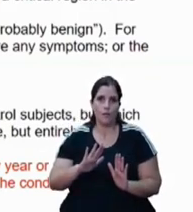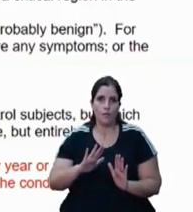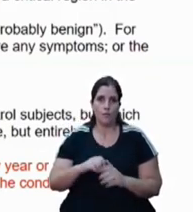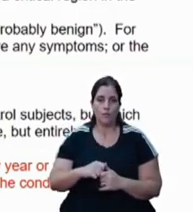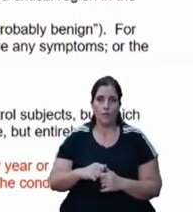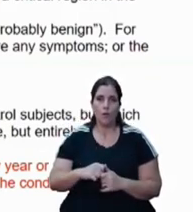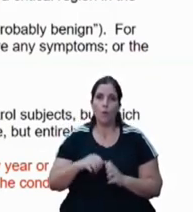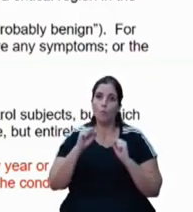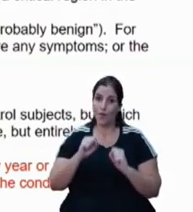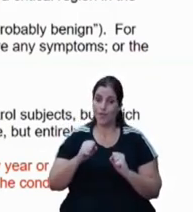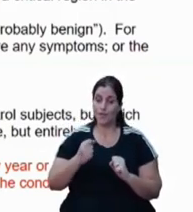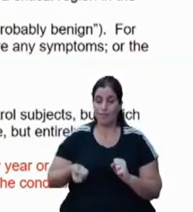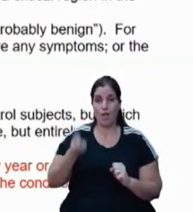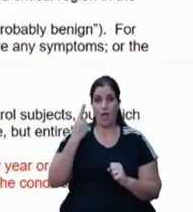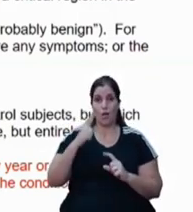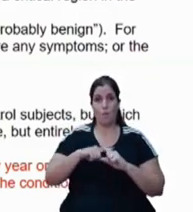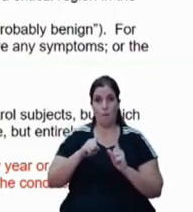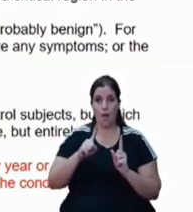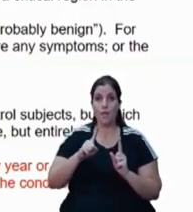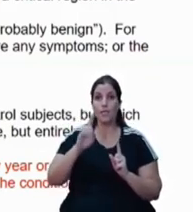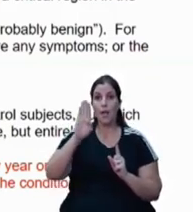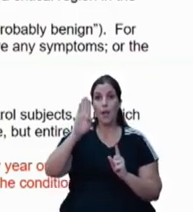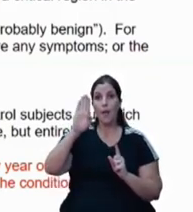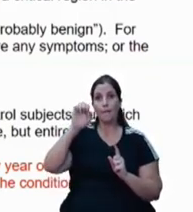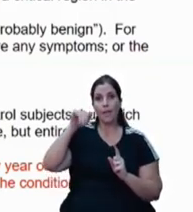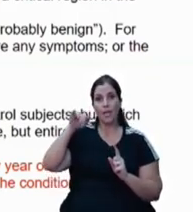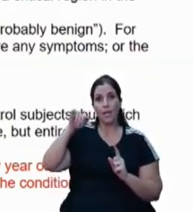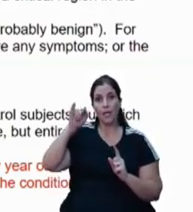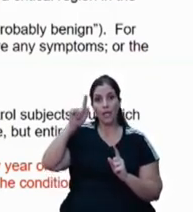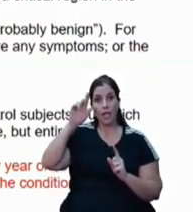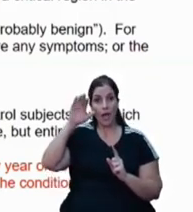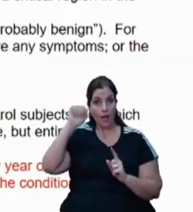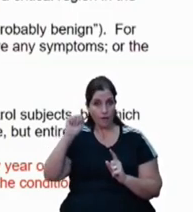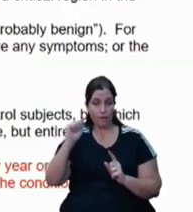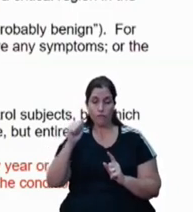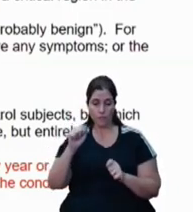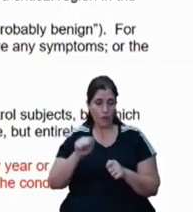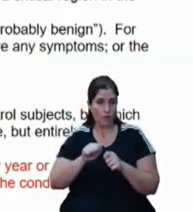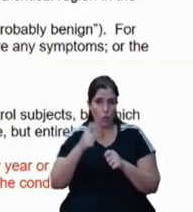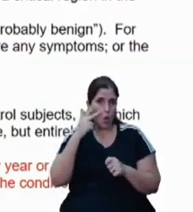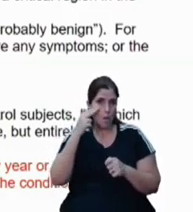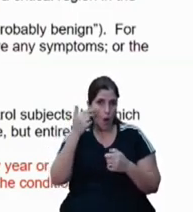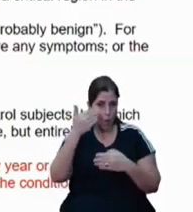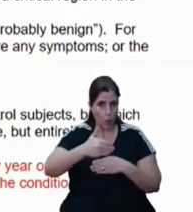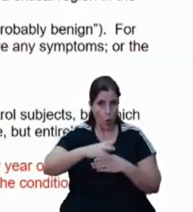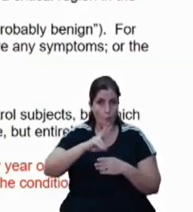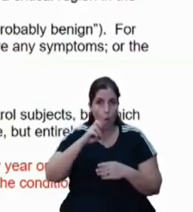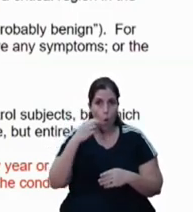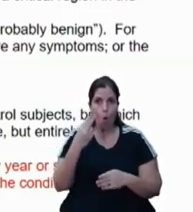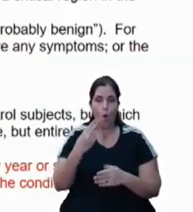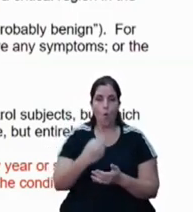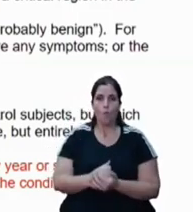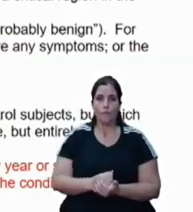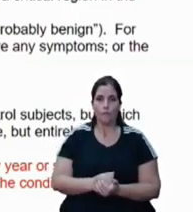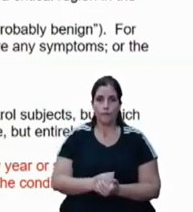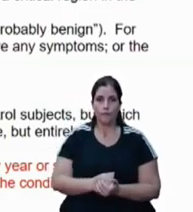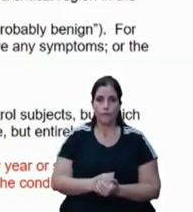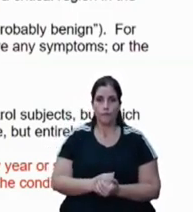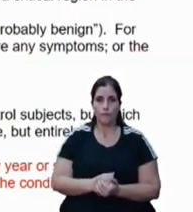variações raras, mas totalmente benignas, ou é possível que possam contribuir